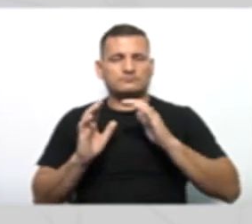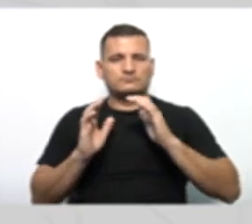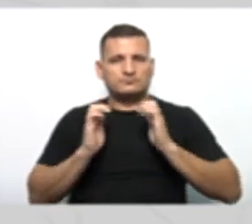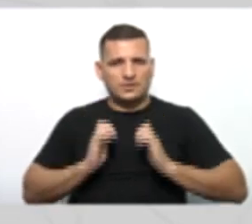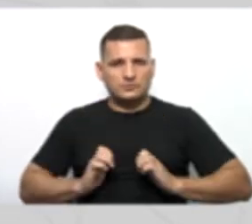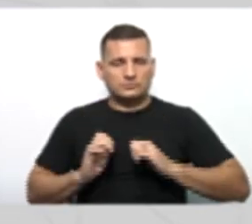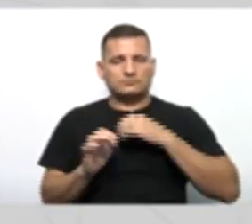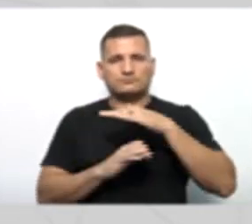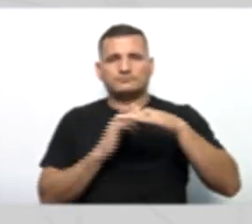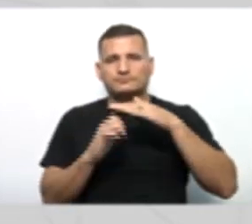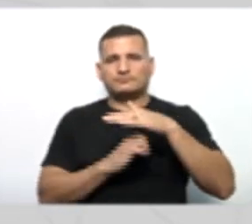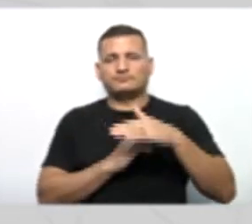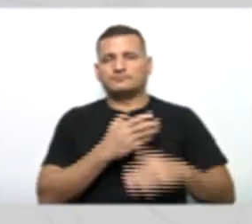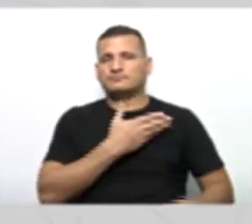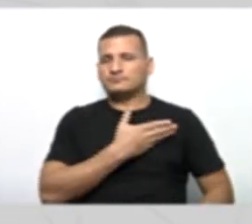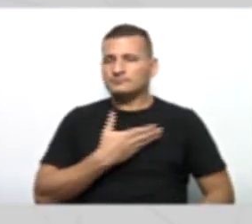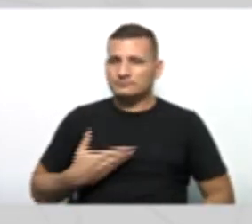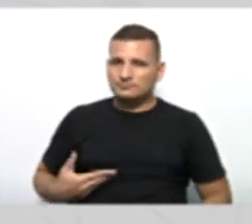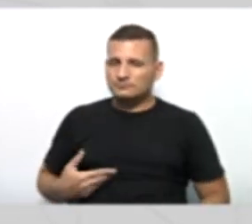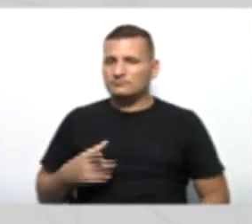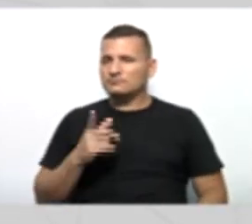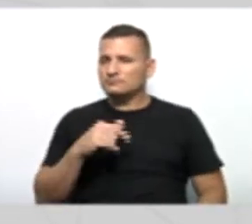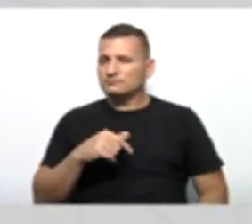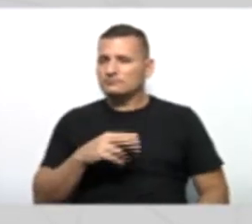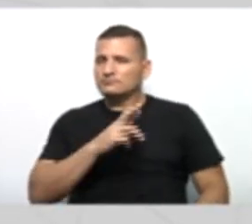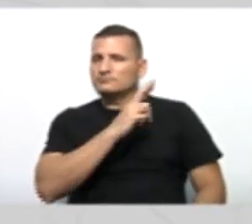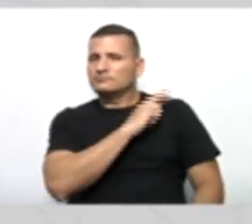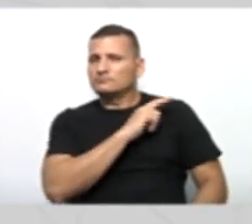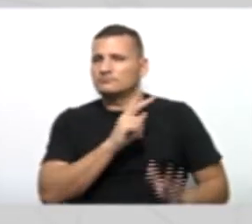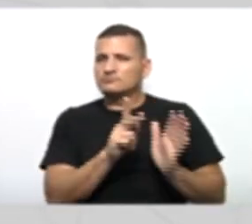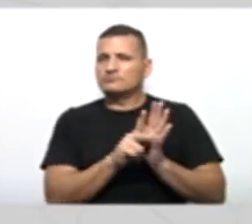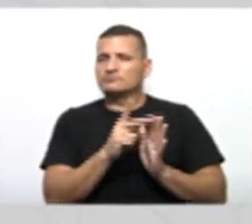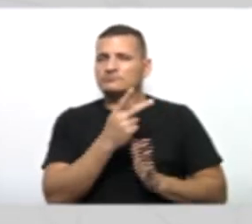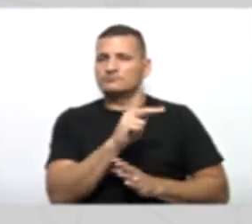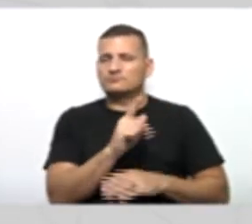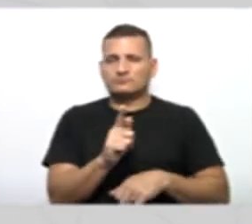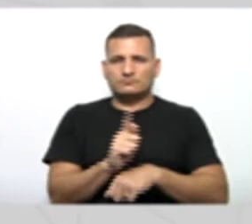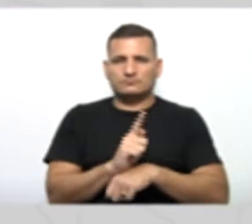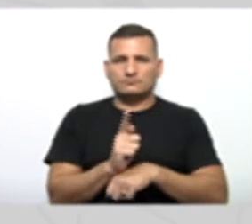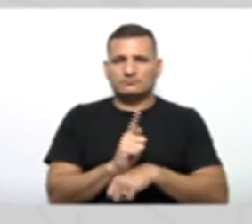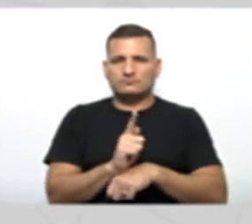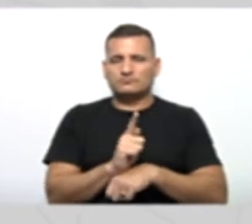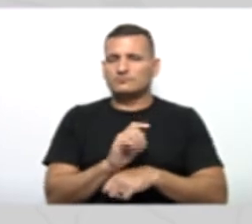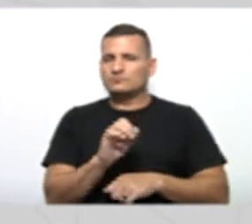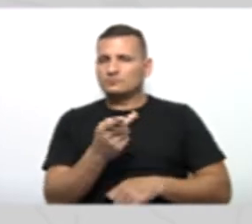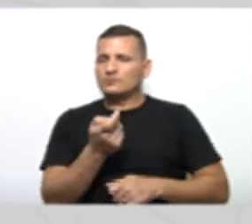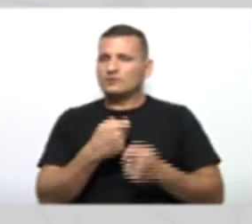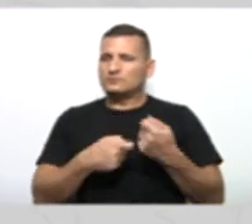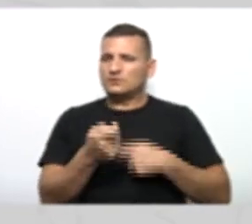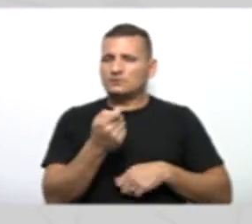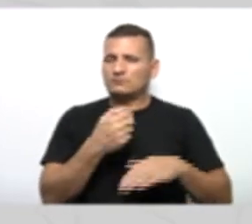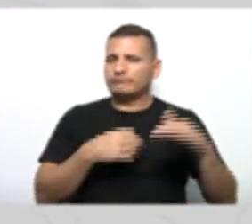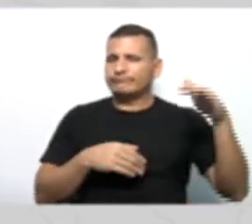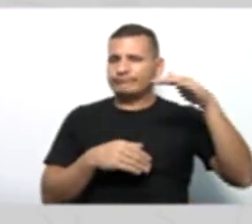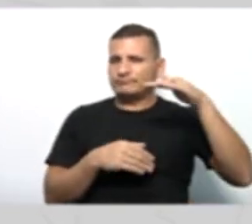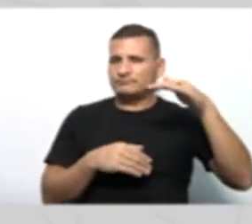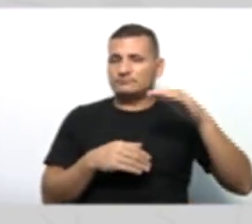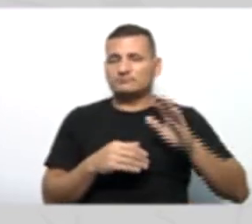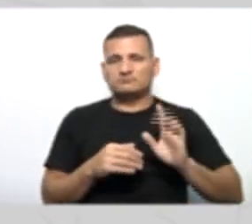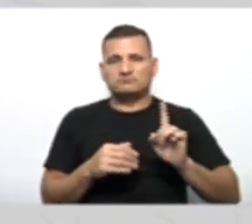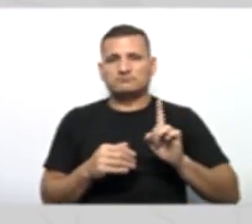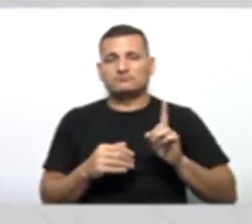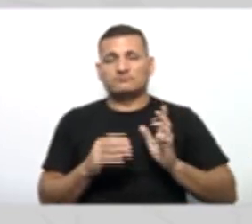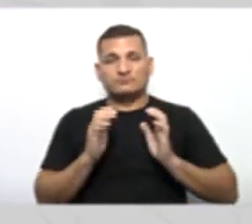se restringe à alta administração e aos gerentes claro que não né a conduta ética